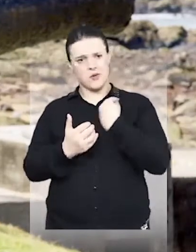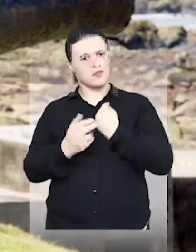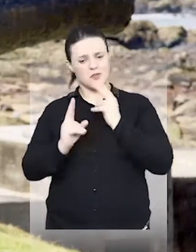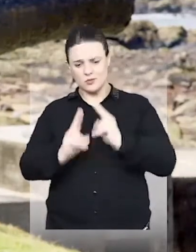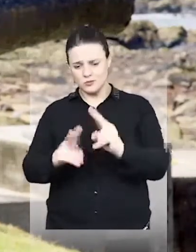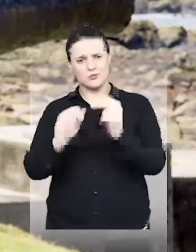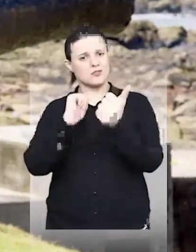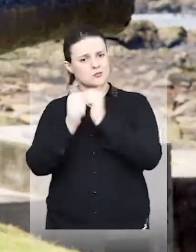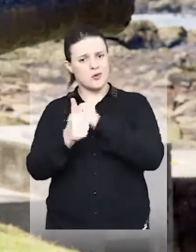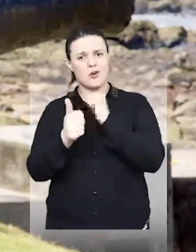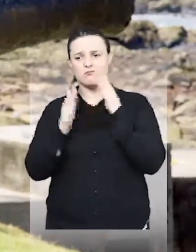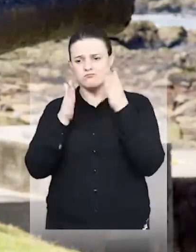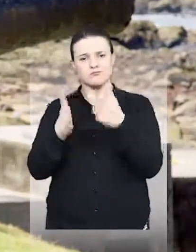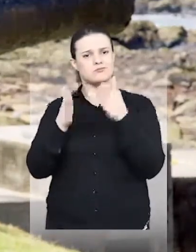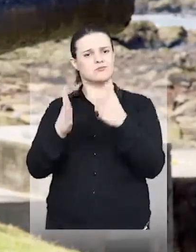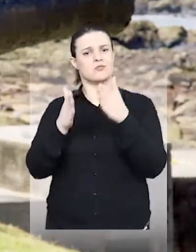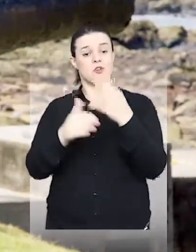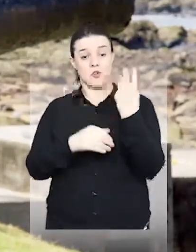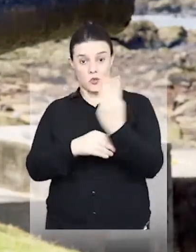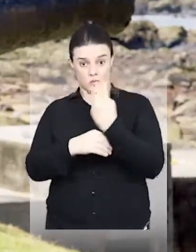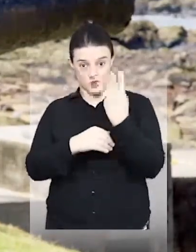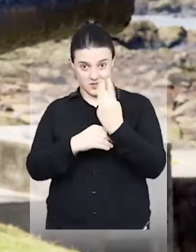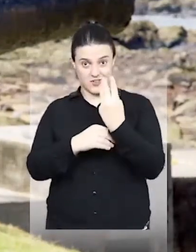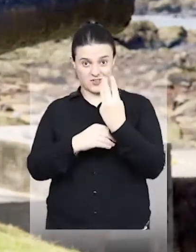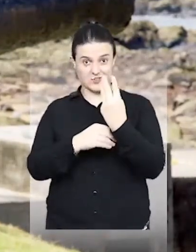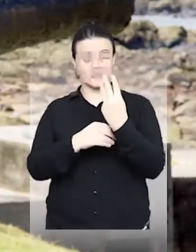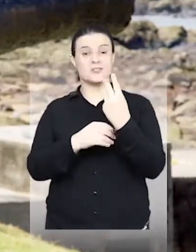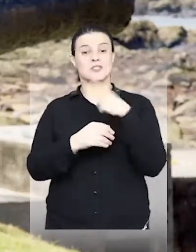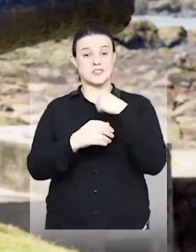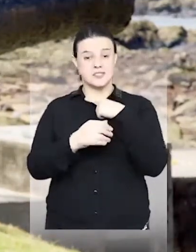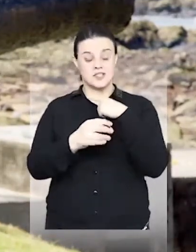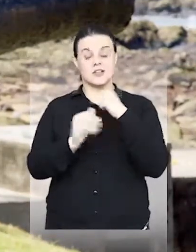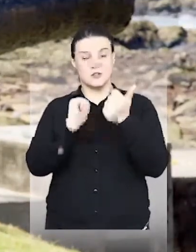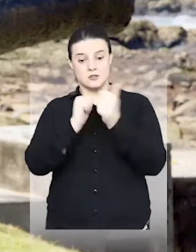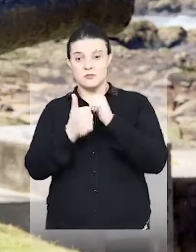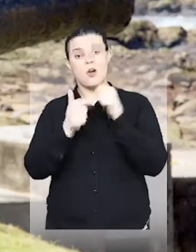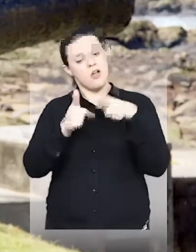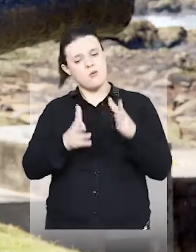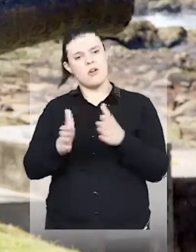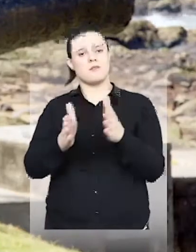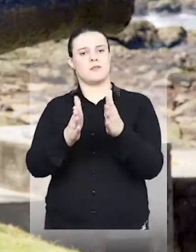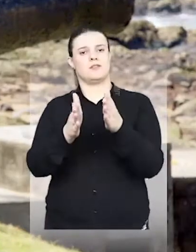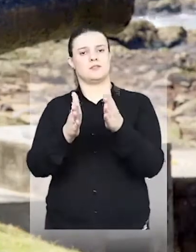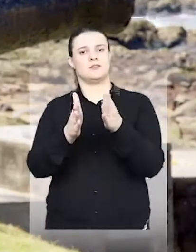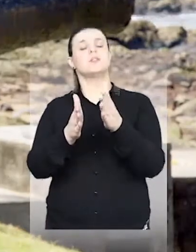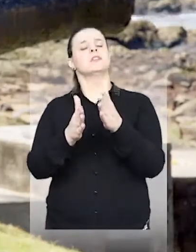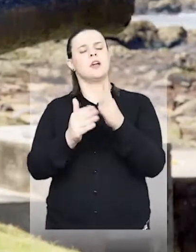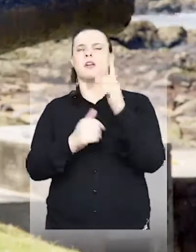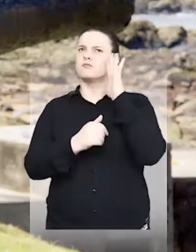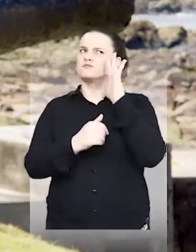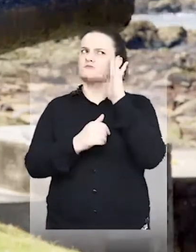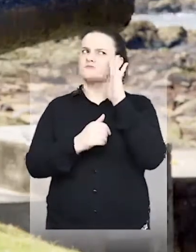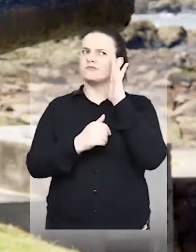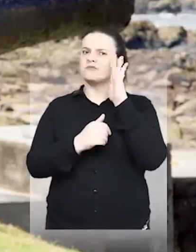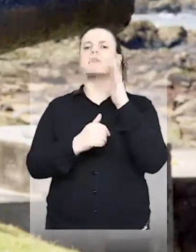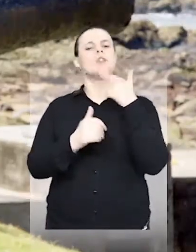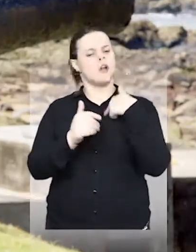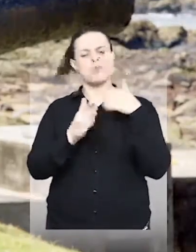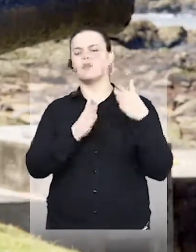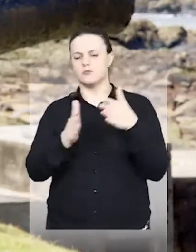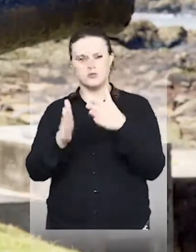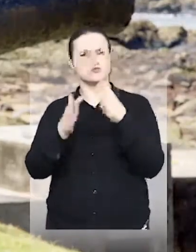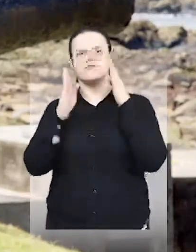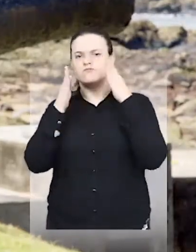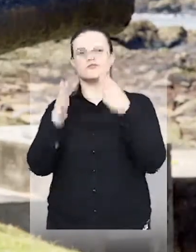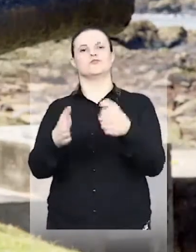quero pra minha vida. Eu quero viver do esporte e o triatlon e o paradesporto é um caminho. E aí eu falei, não, eu vou